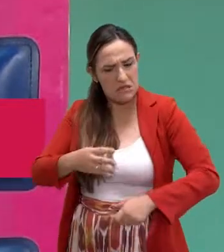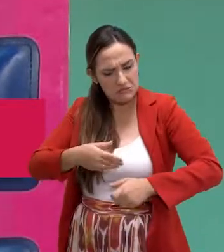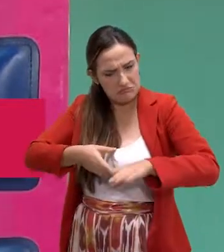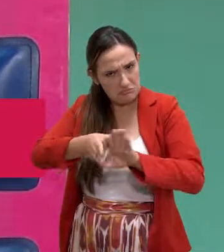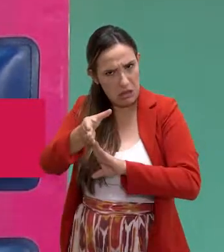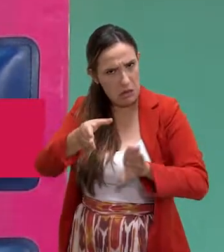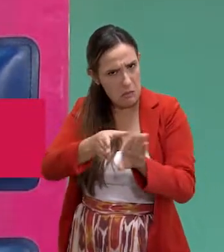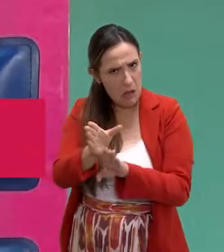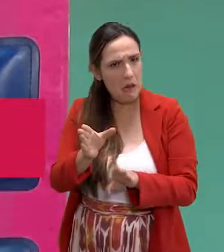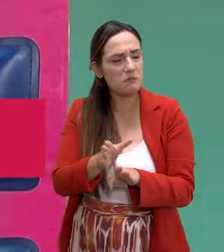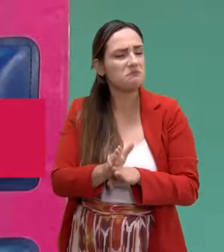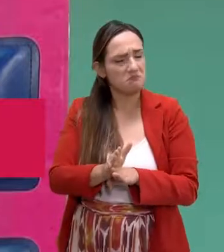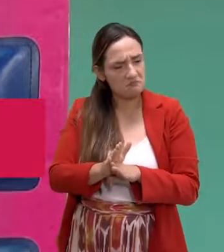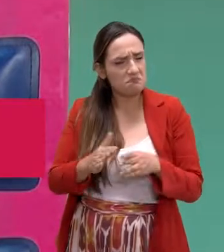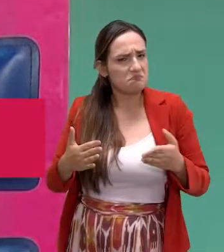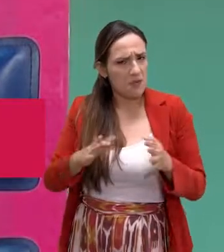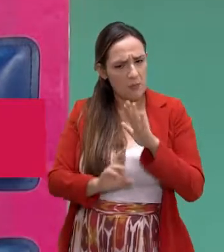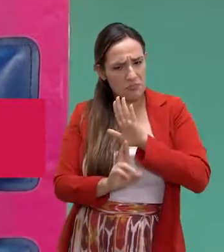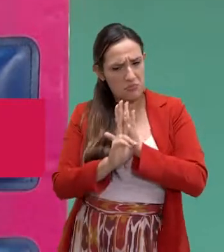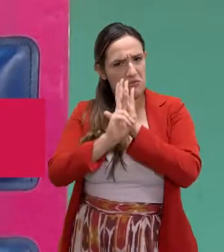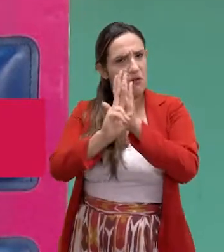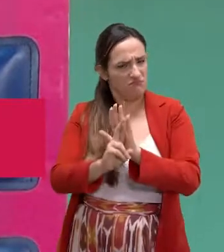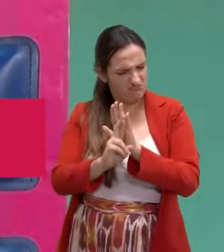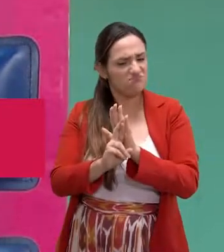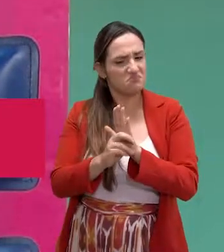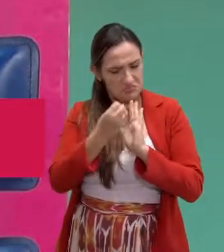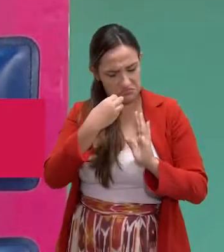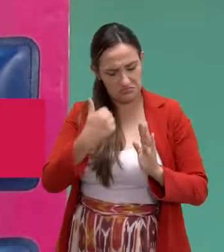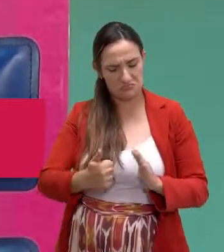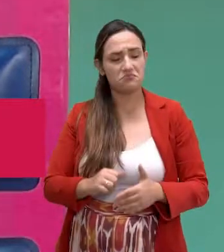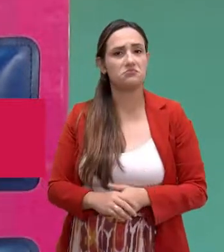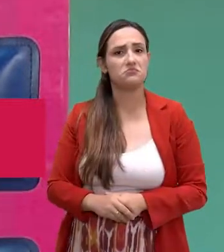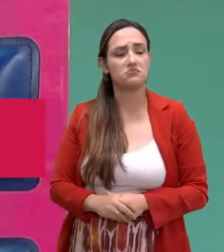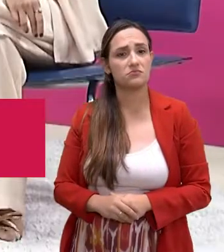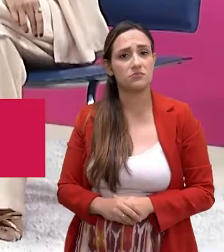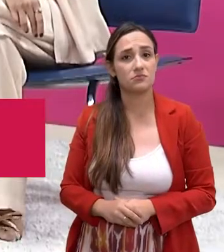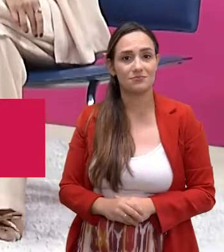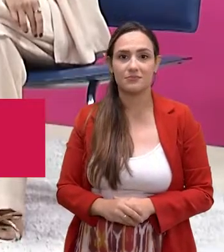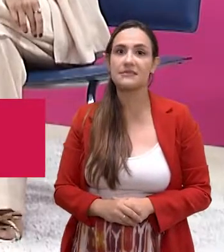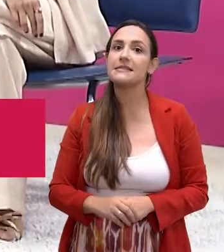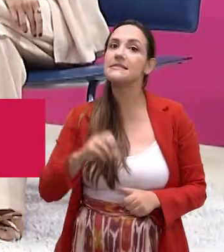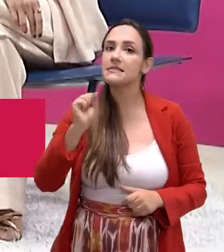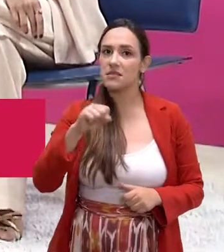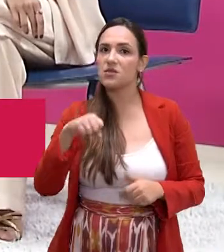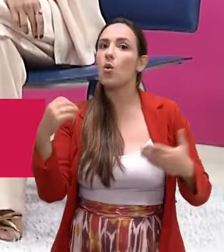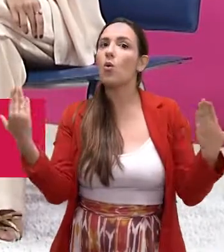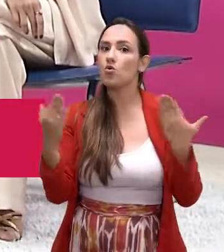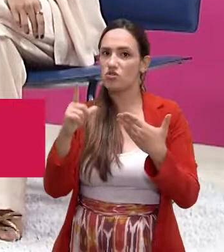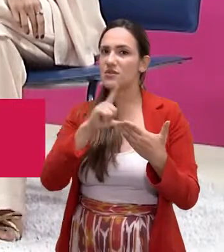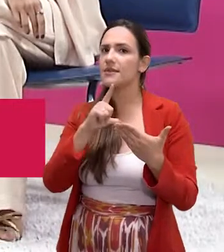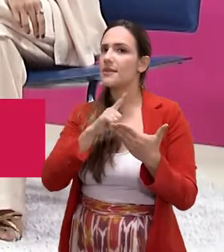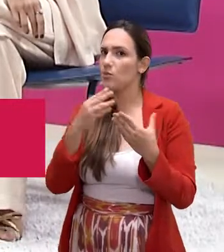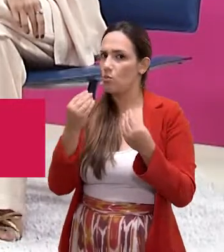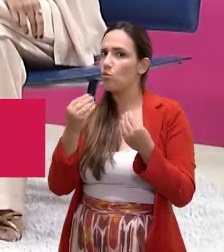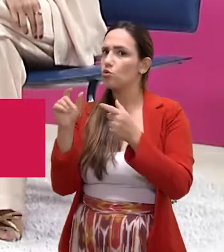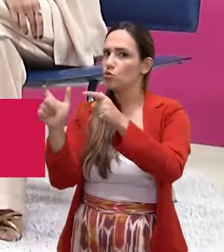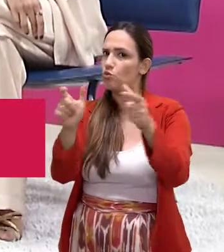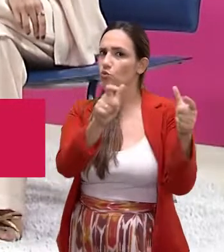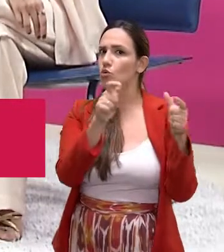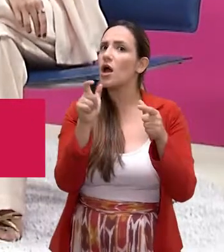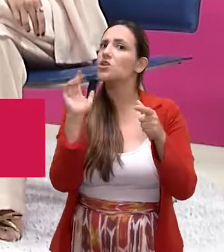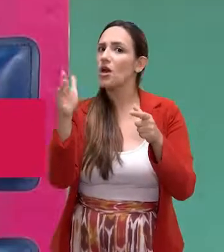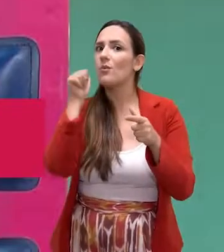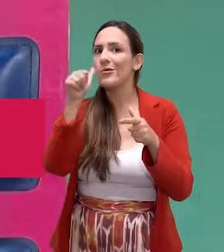suas pastas. Então, há, de fato, muitos espaços hoje já ocupados por